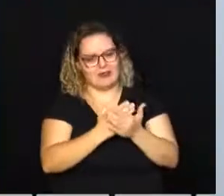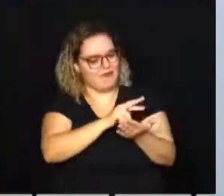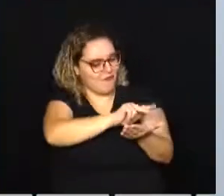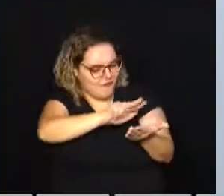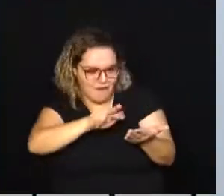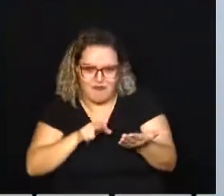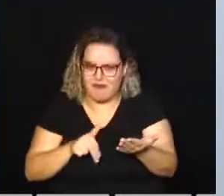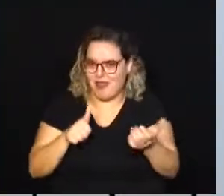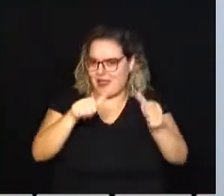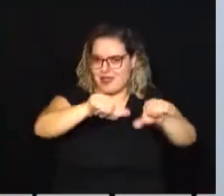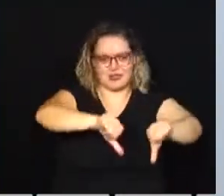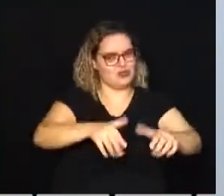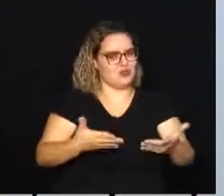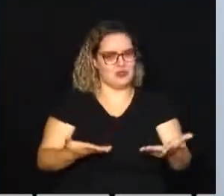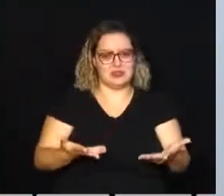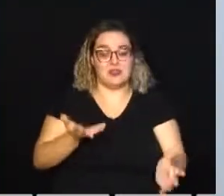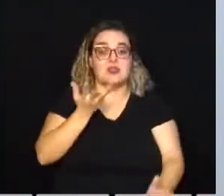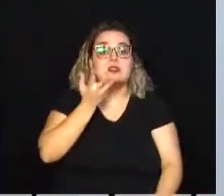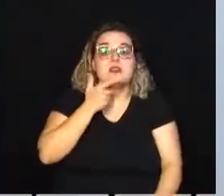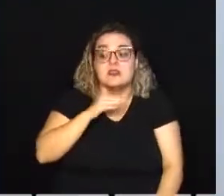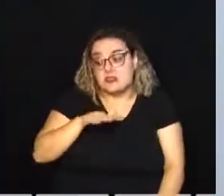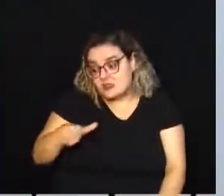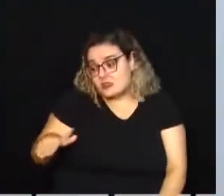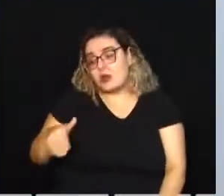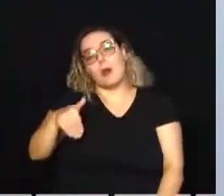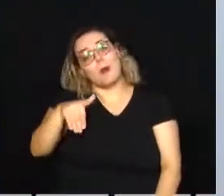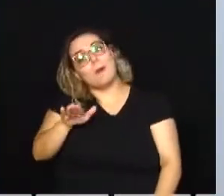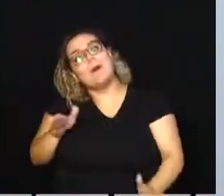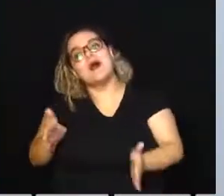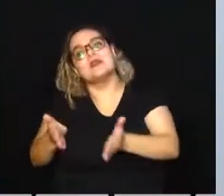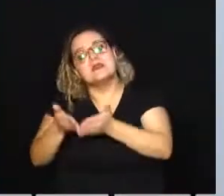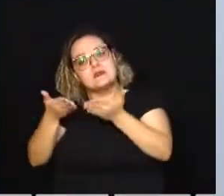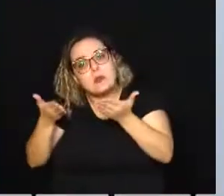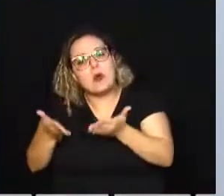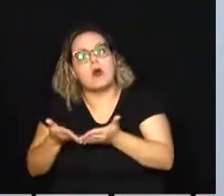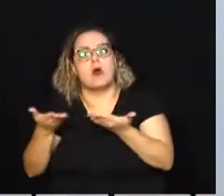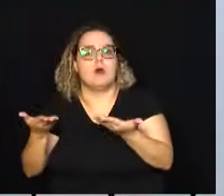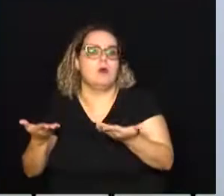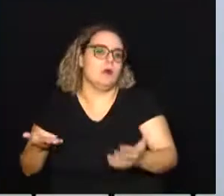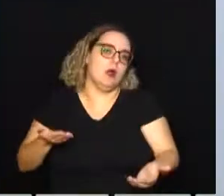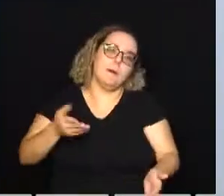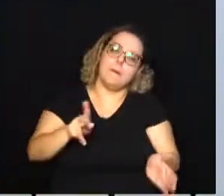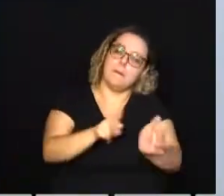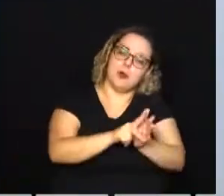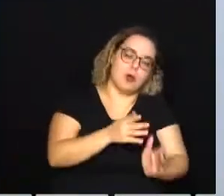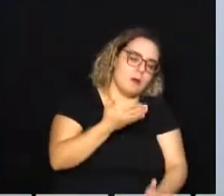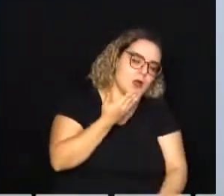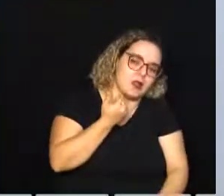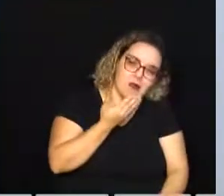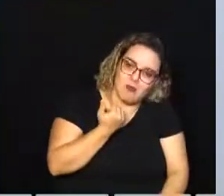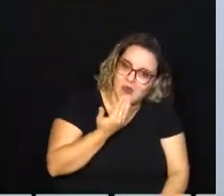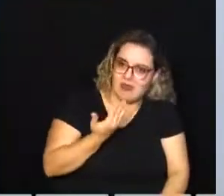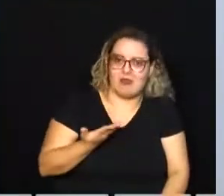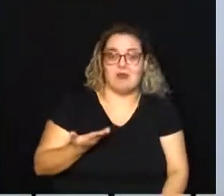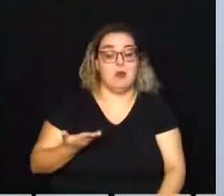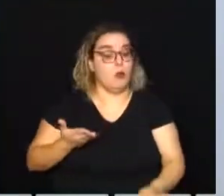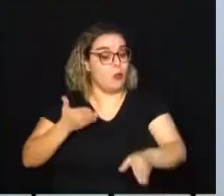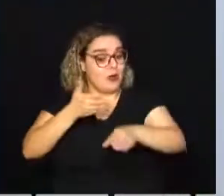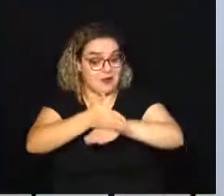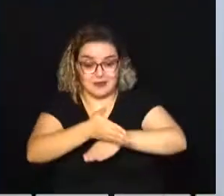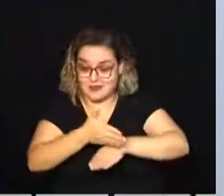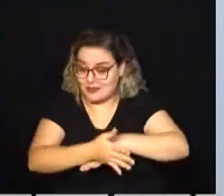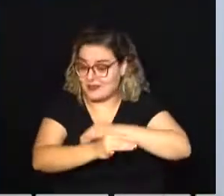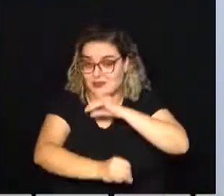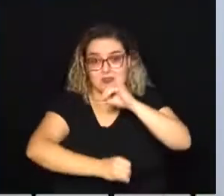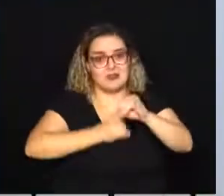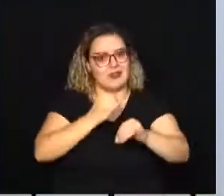né? Crianças de famílias mais vulneráveis, a questão da própria alimentação escolar, a questão do acesso à internet. Isso tem